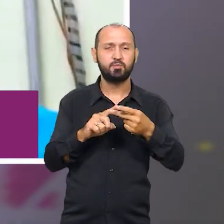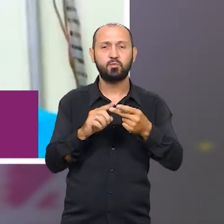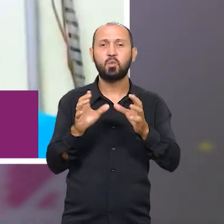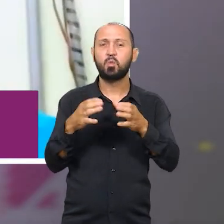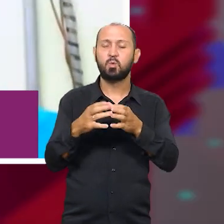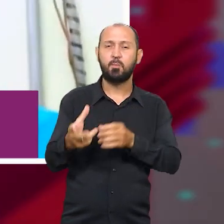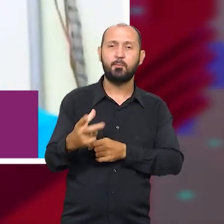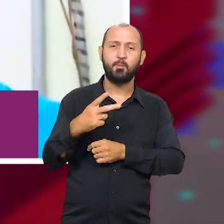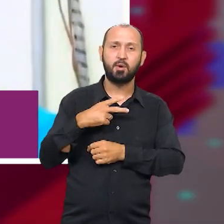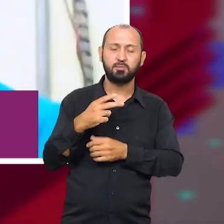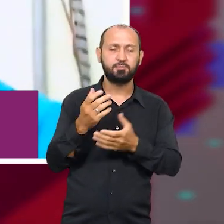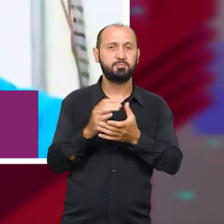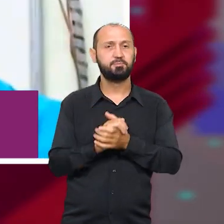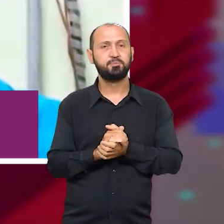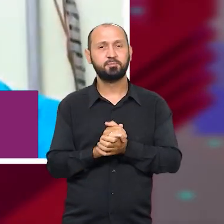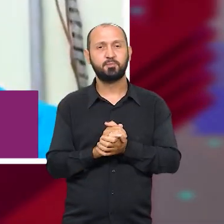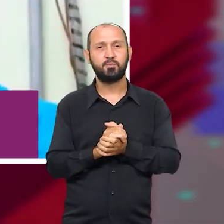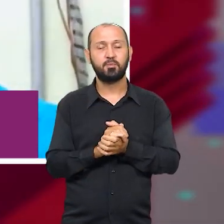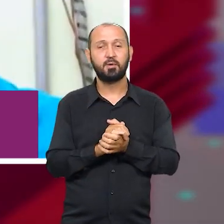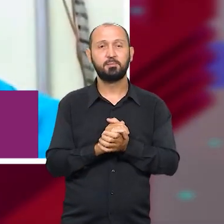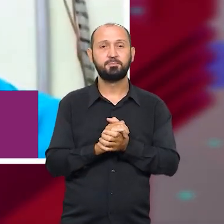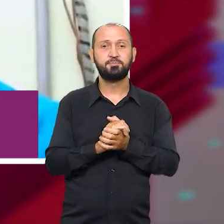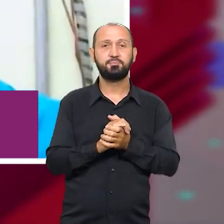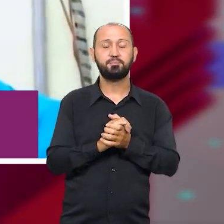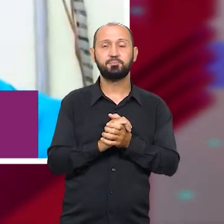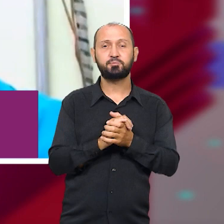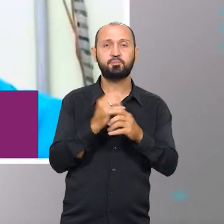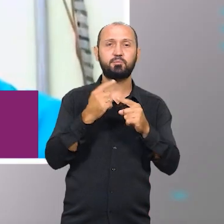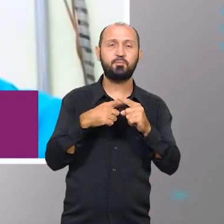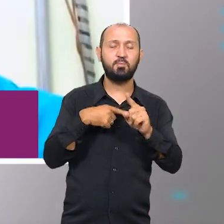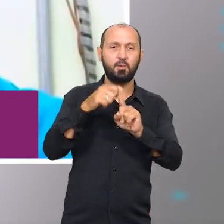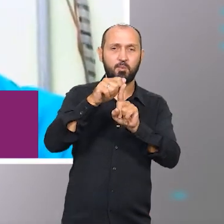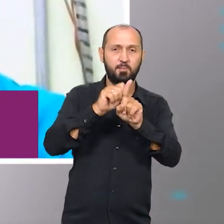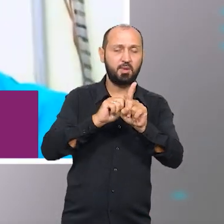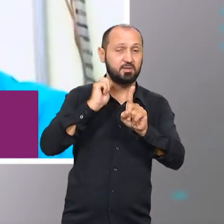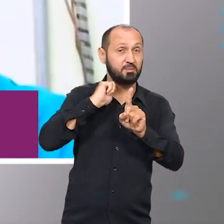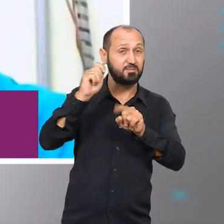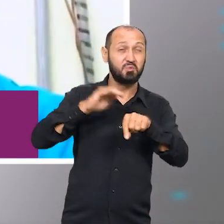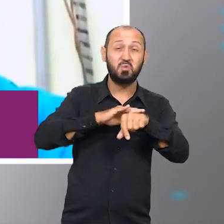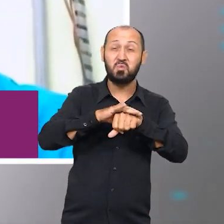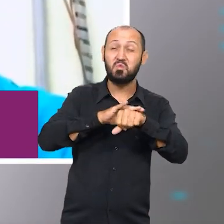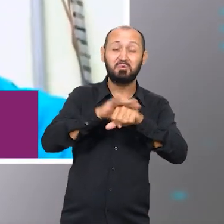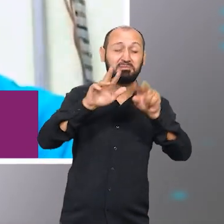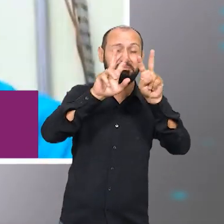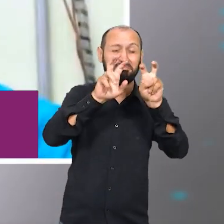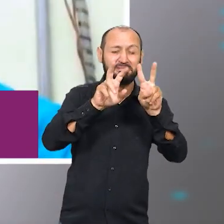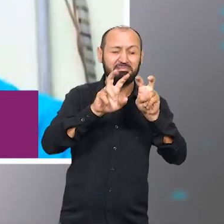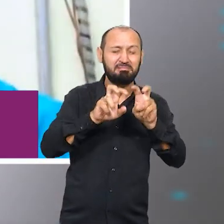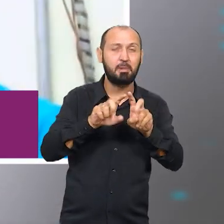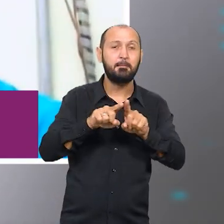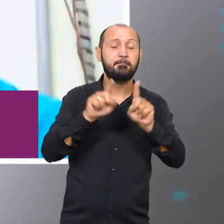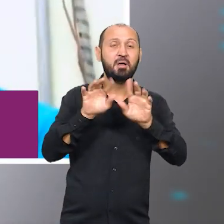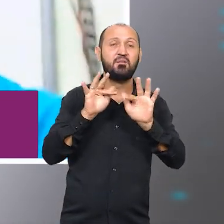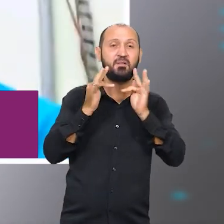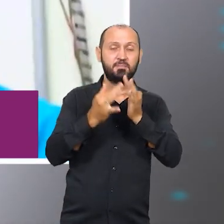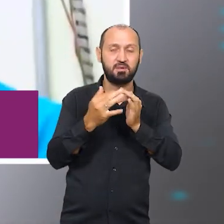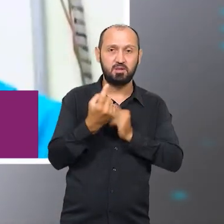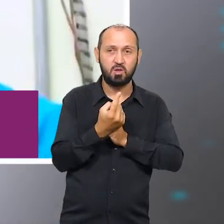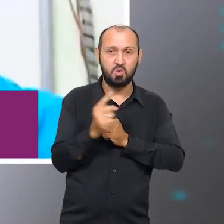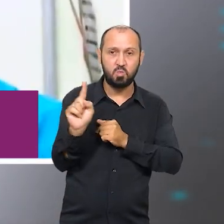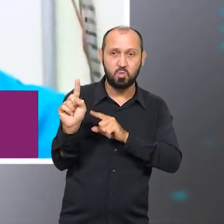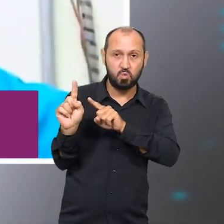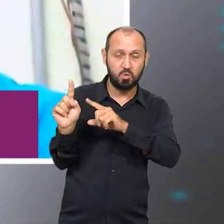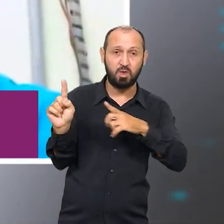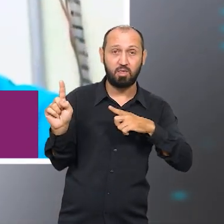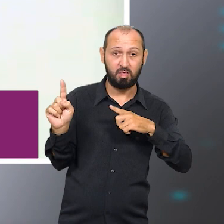WhatsApp, grupo particular, né? Porque assim, a gente tem o mês de abril que a gente fala muito sobre o tema, mas a família